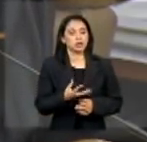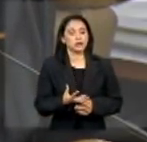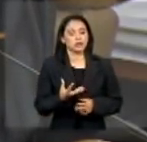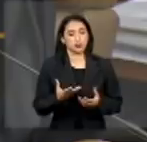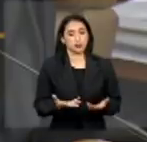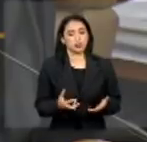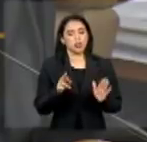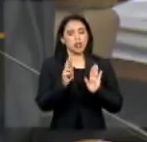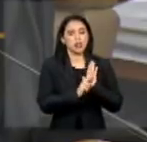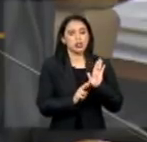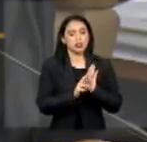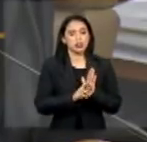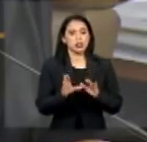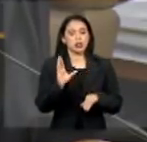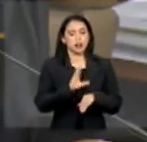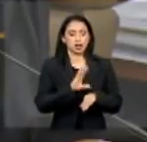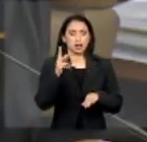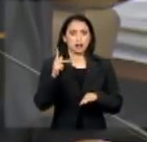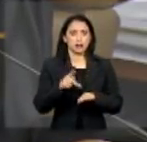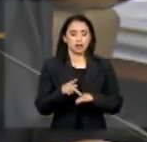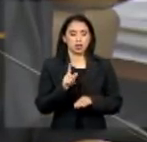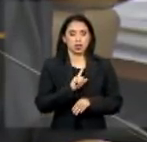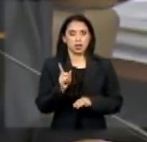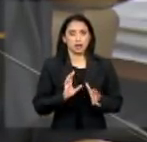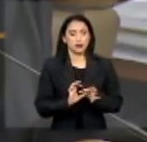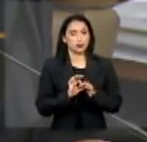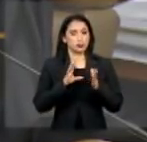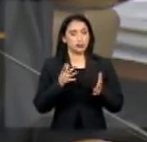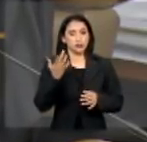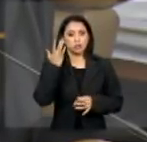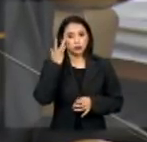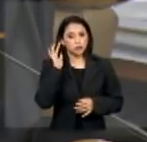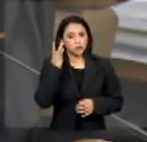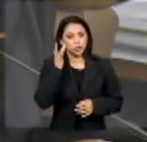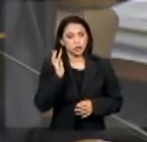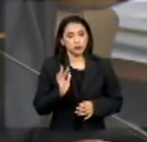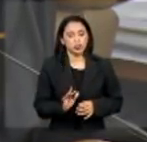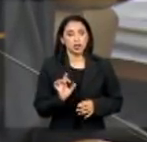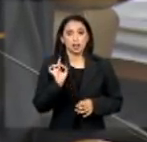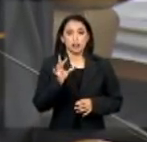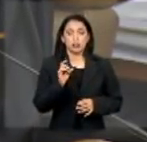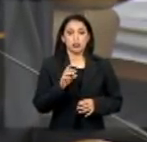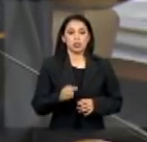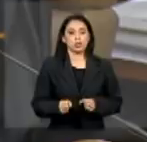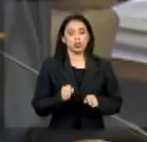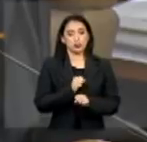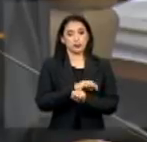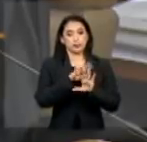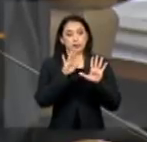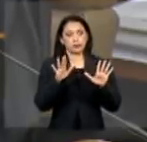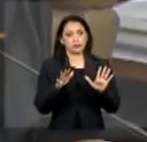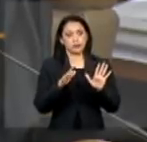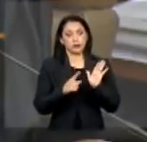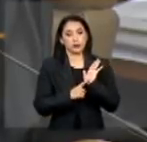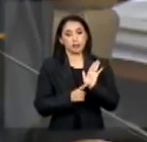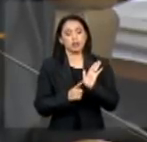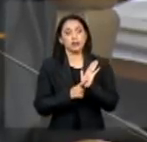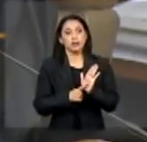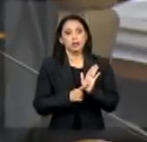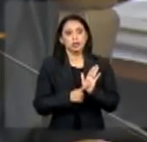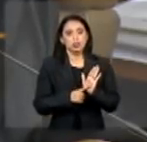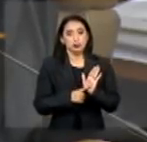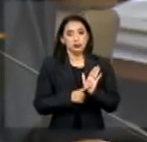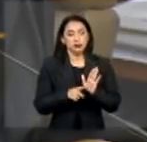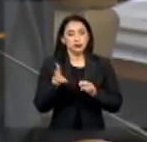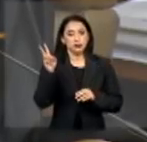regras do código processo penal não deixam dúvida e apenas a luz de explicitação do voto me permito rememorar